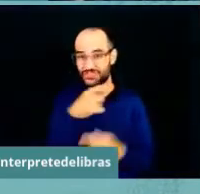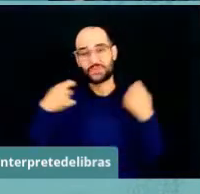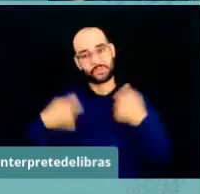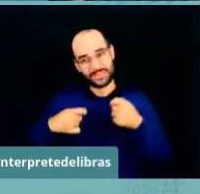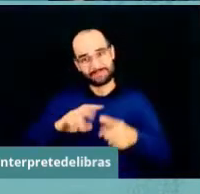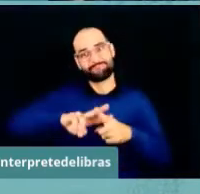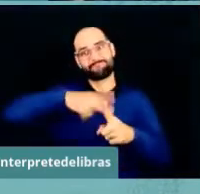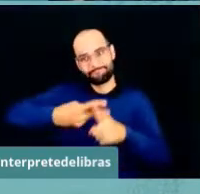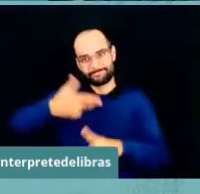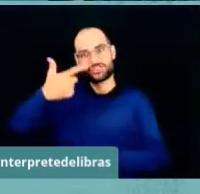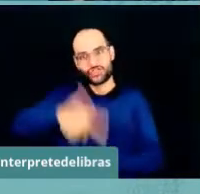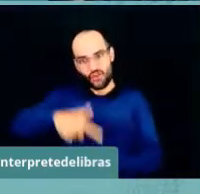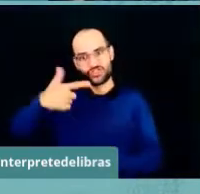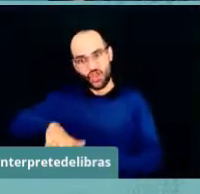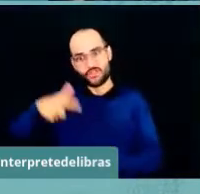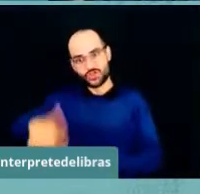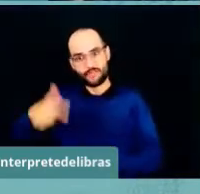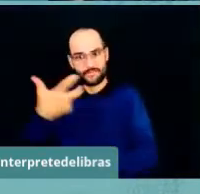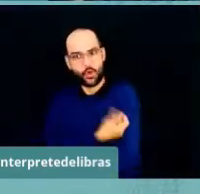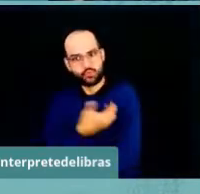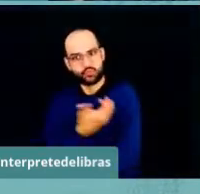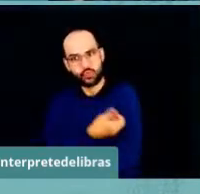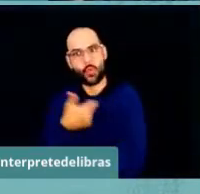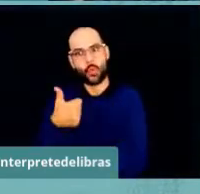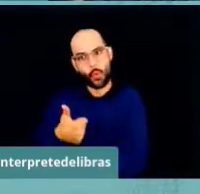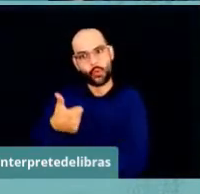essa proteção pode não ser duradoura.